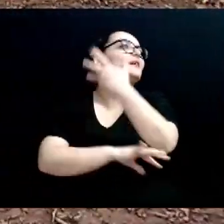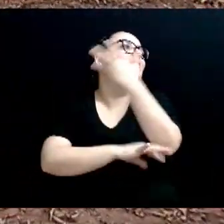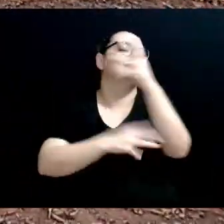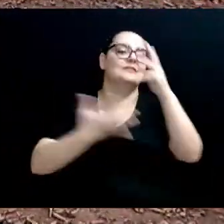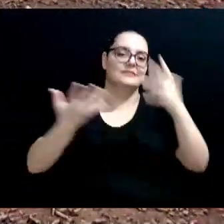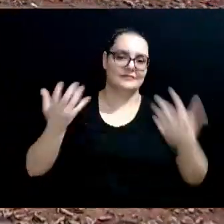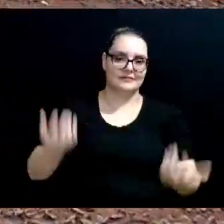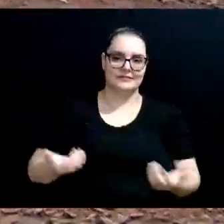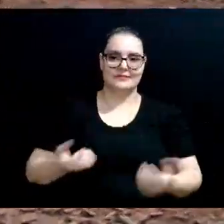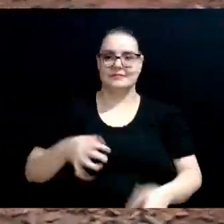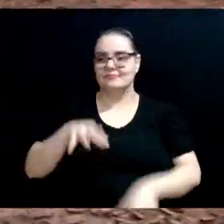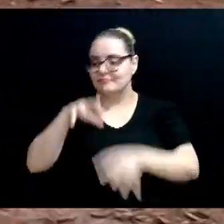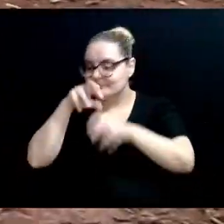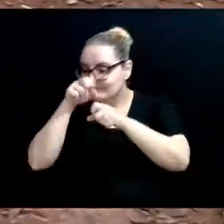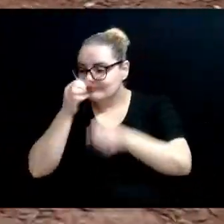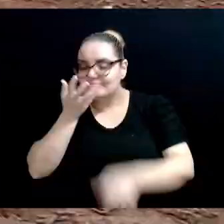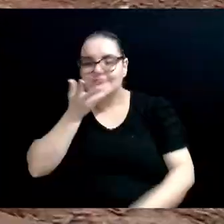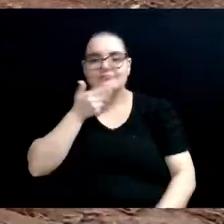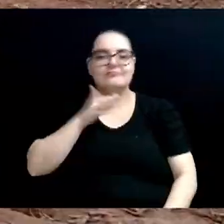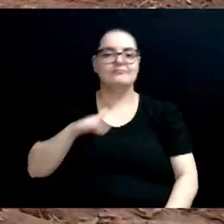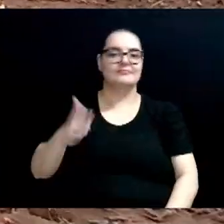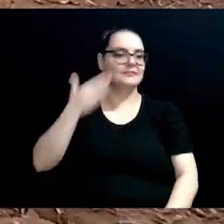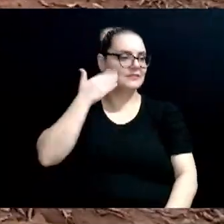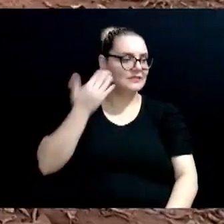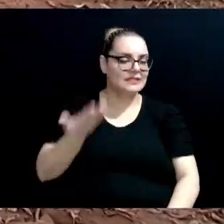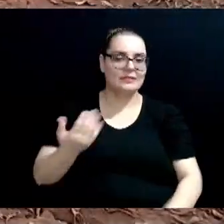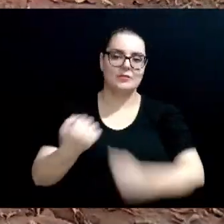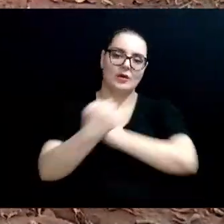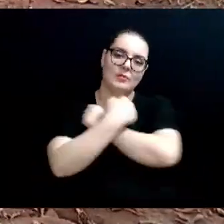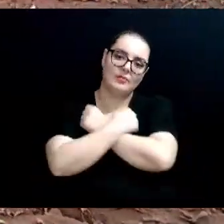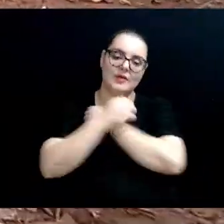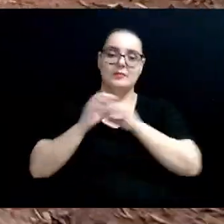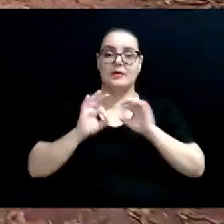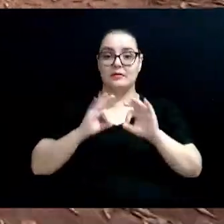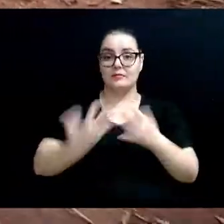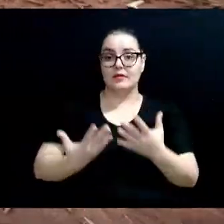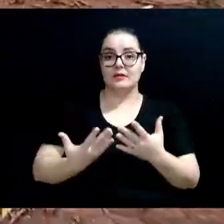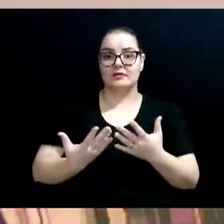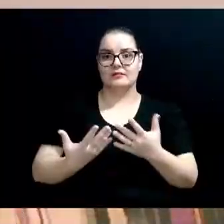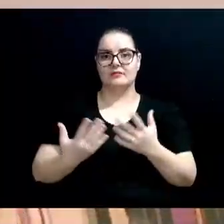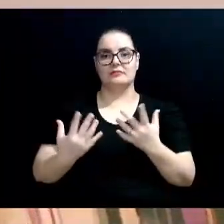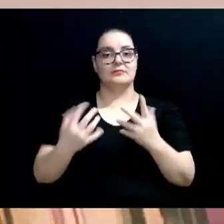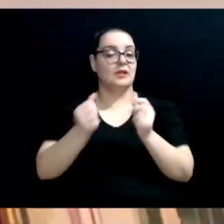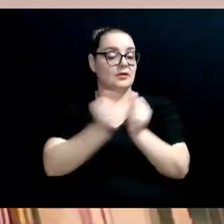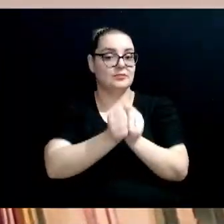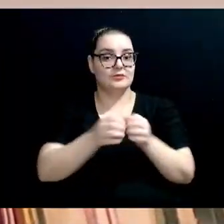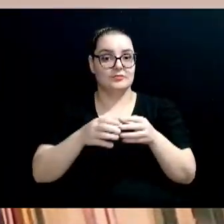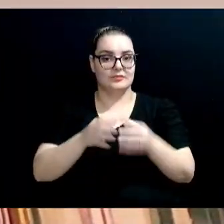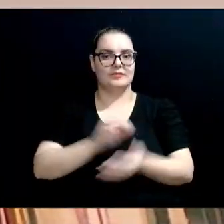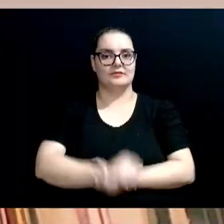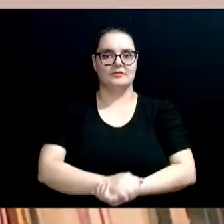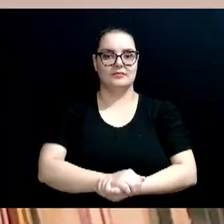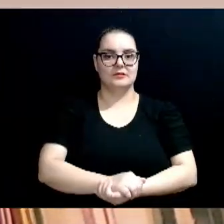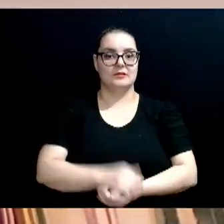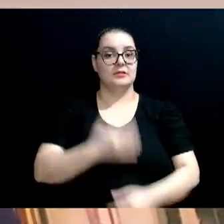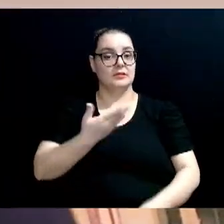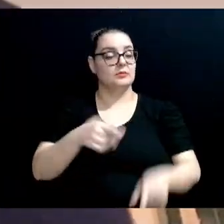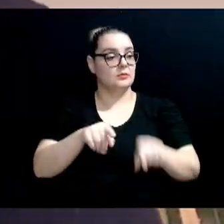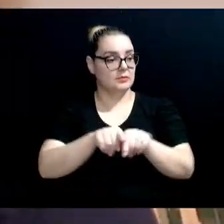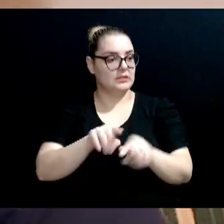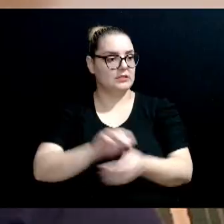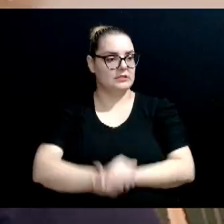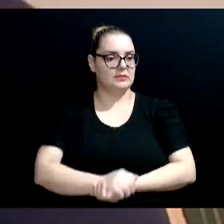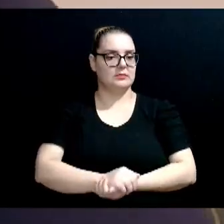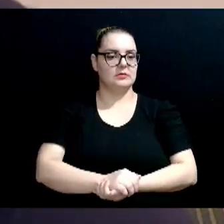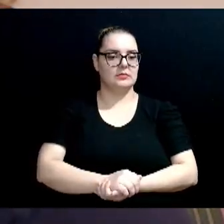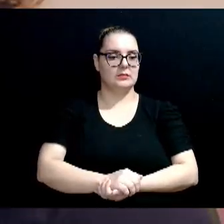da criança, sabe? O abraço, a família, o estar perto. No caso, assim, para você também,